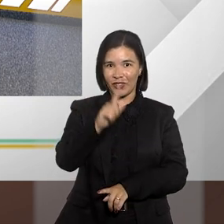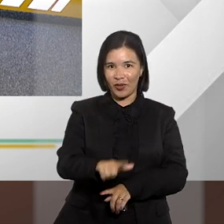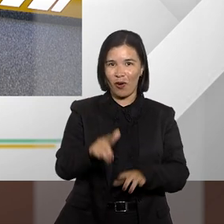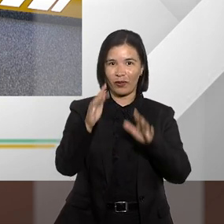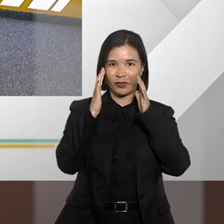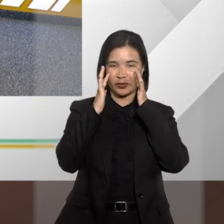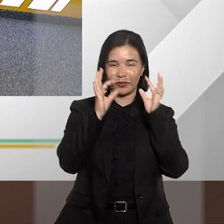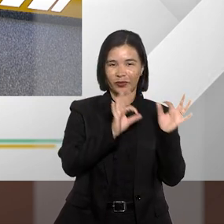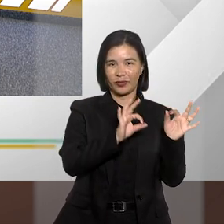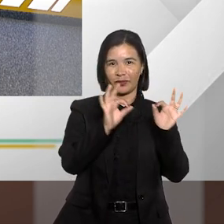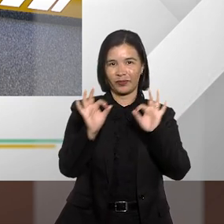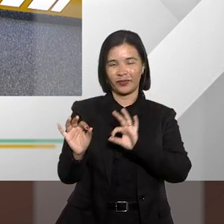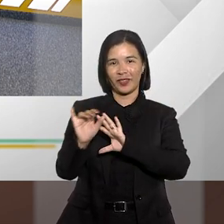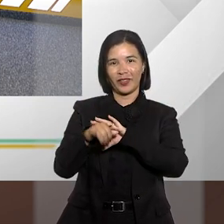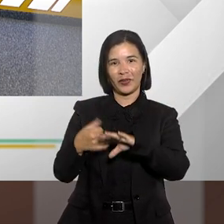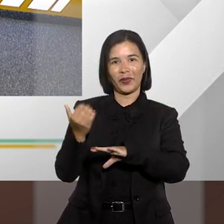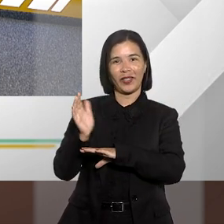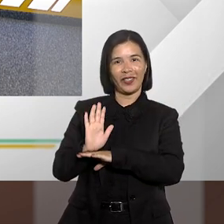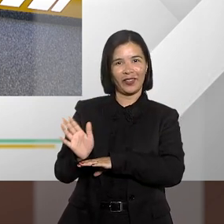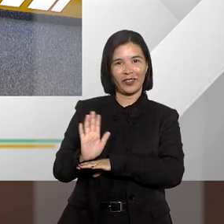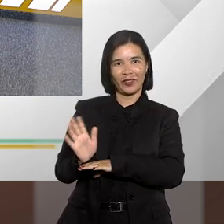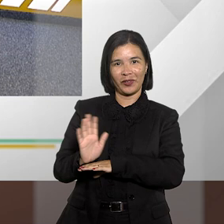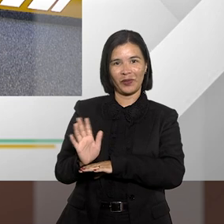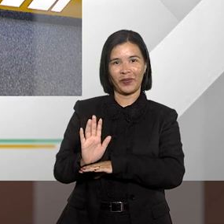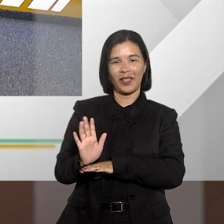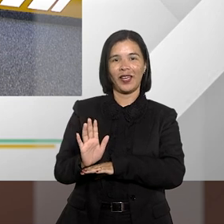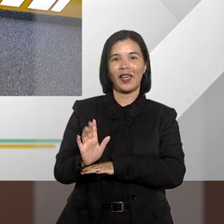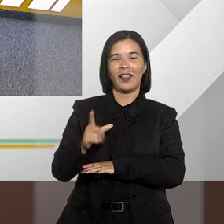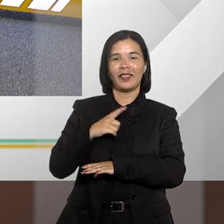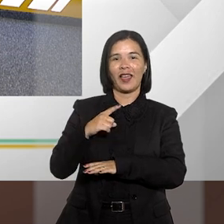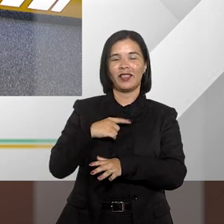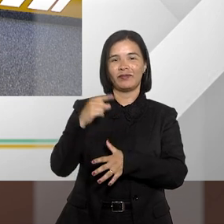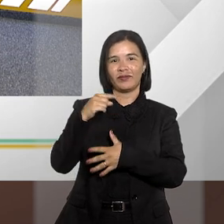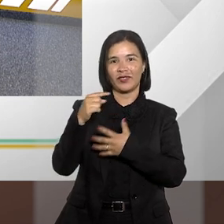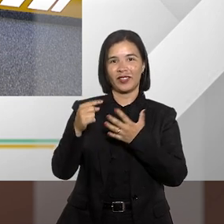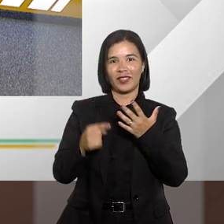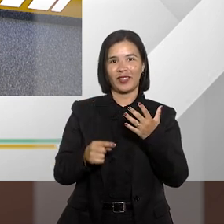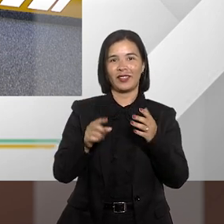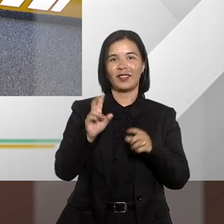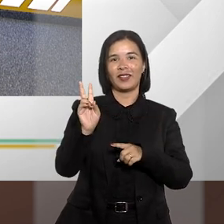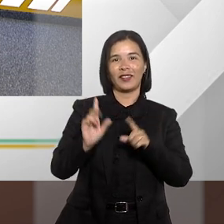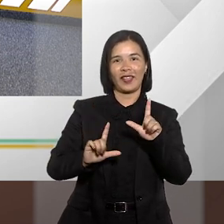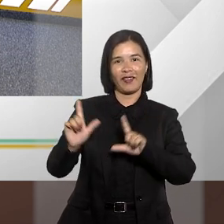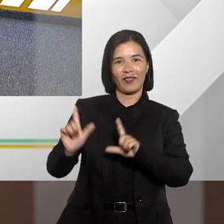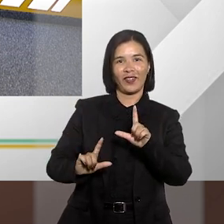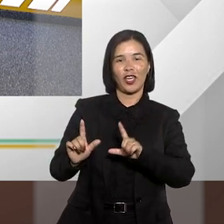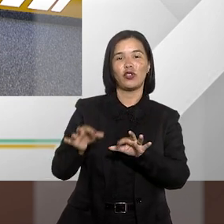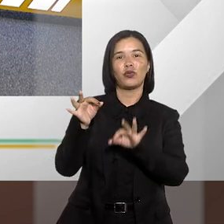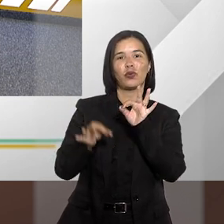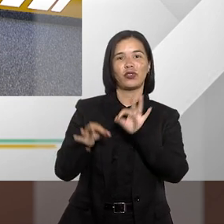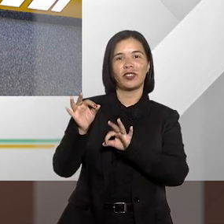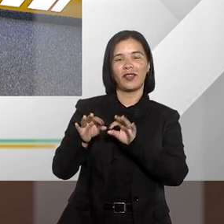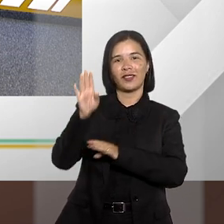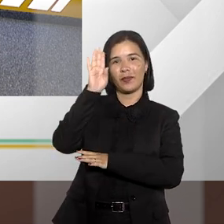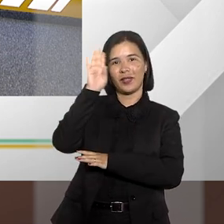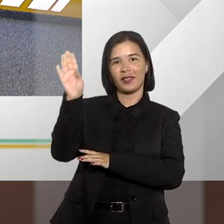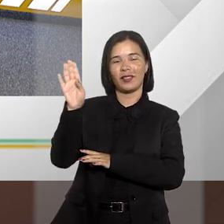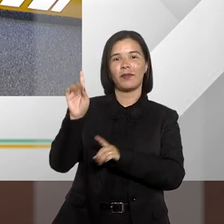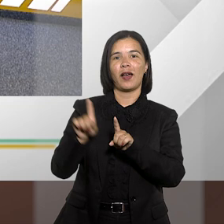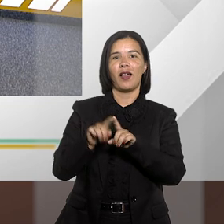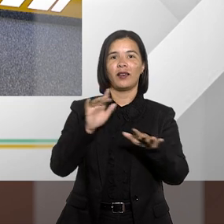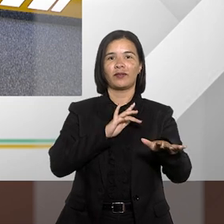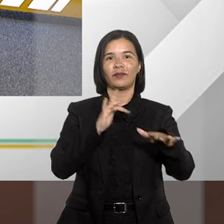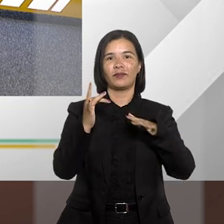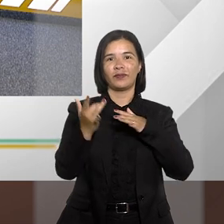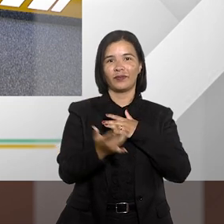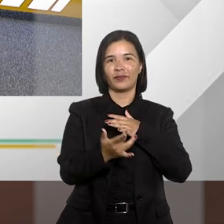e outros programas, é simples. Basta acompanhar a programação da TV Justiça e da Rádio Justiça e as principais plataformas de